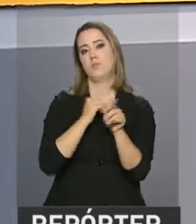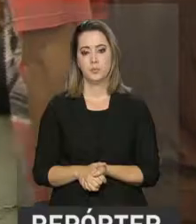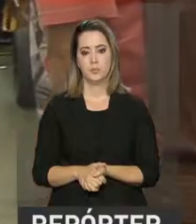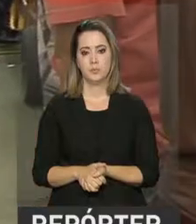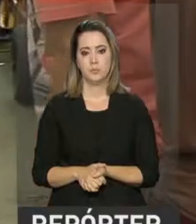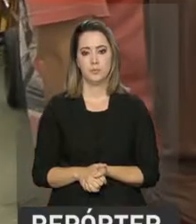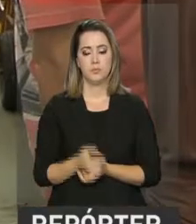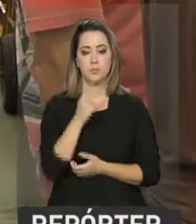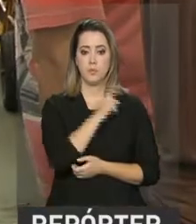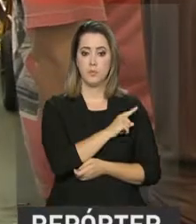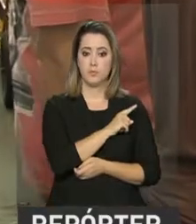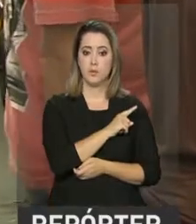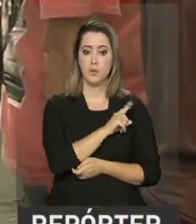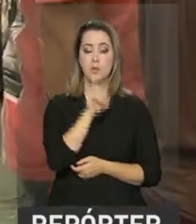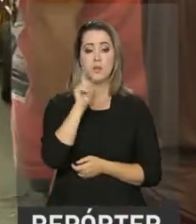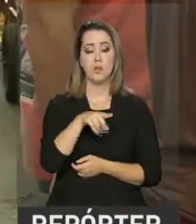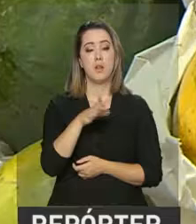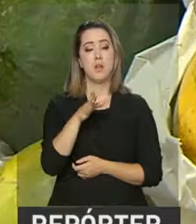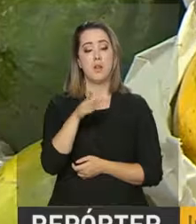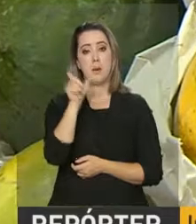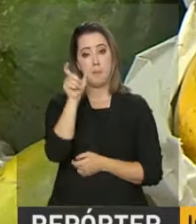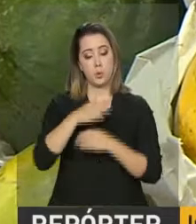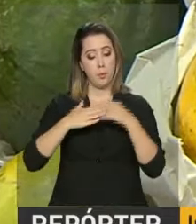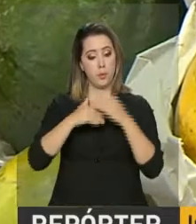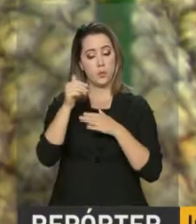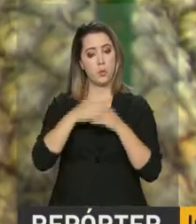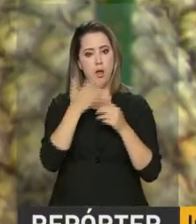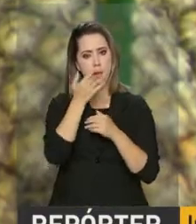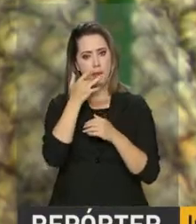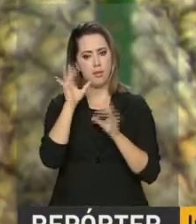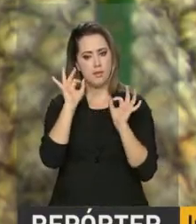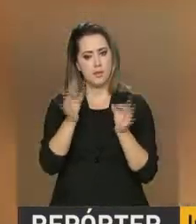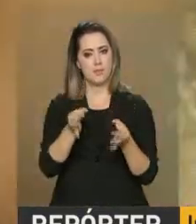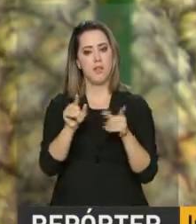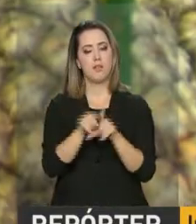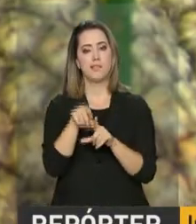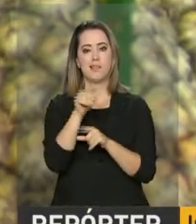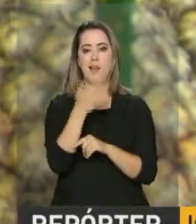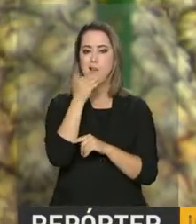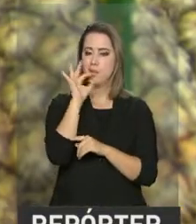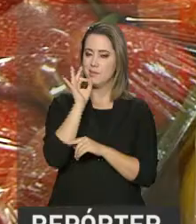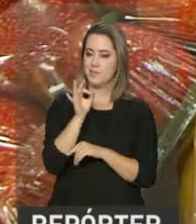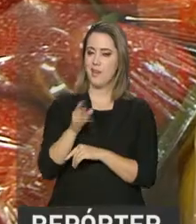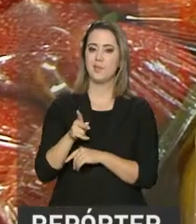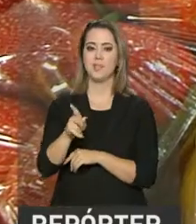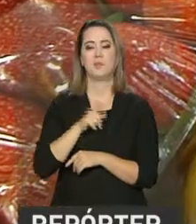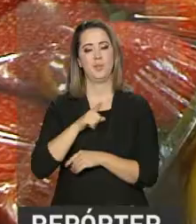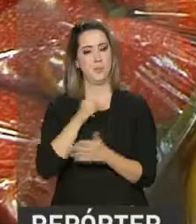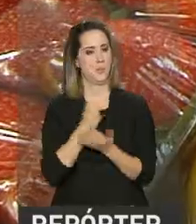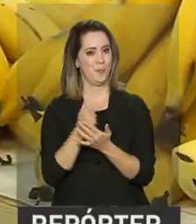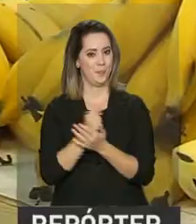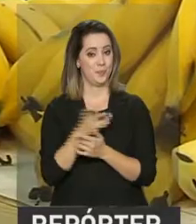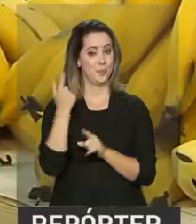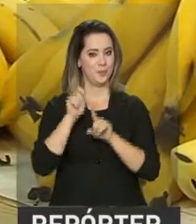Real. Valnice Teixeira é nutricionista e alimento saudável é o que não pode faltar na hora das compras. Do mês passado